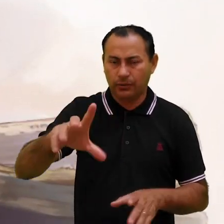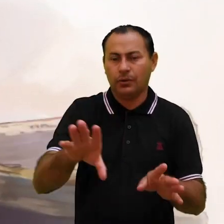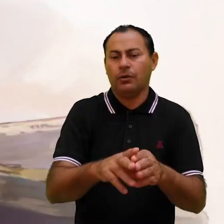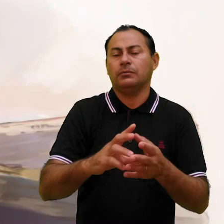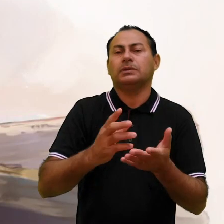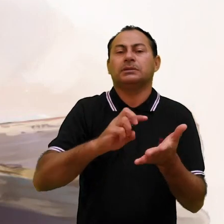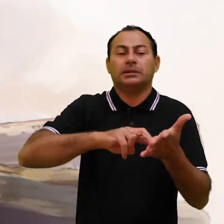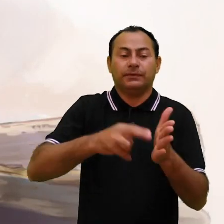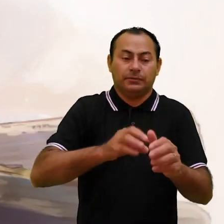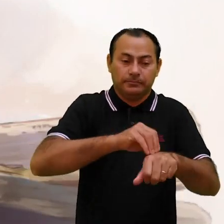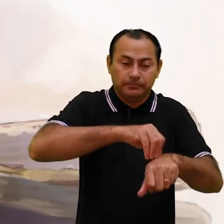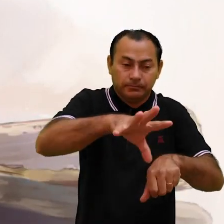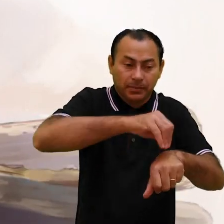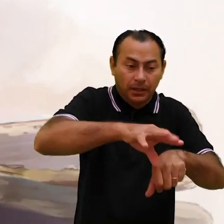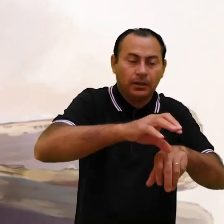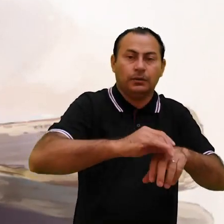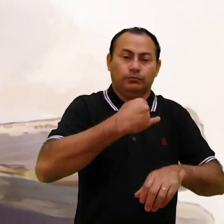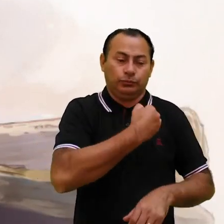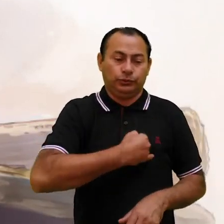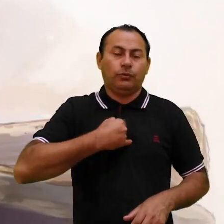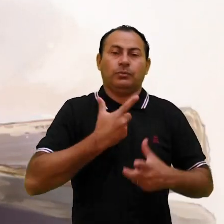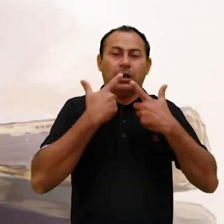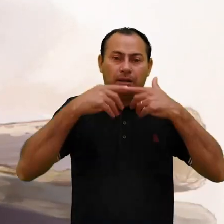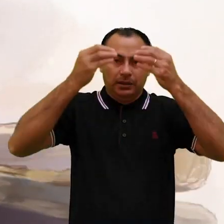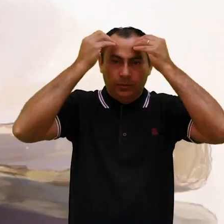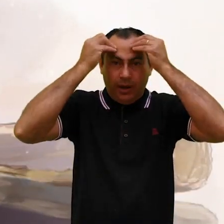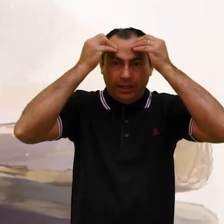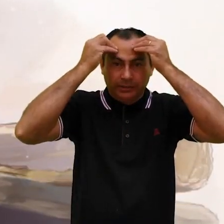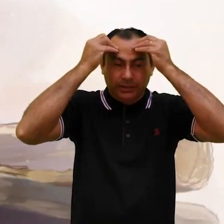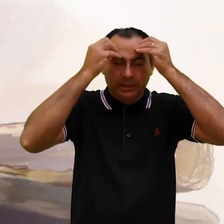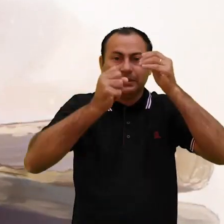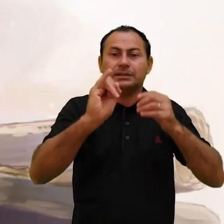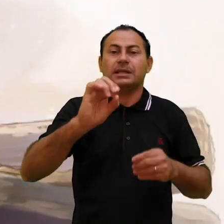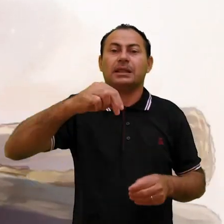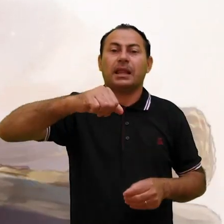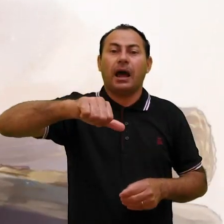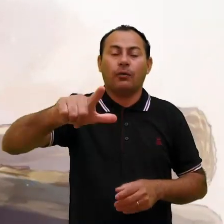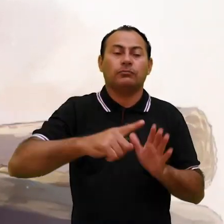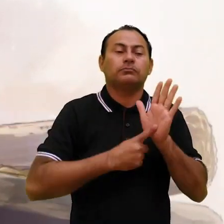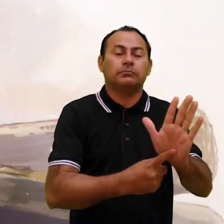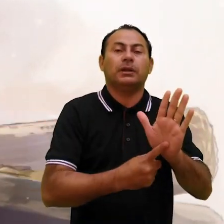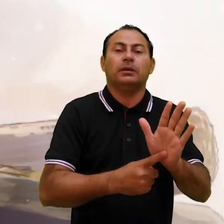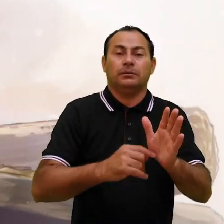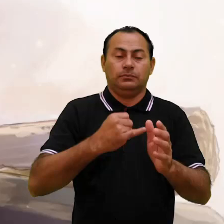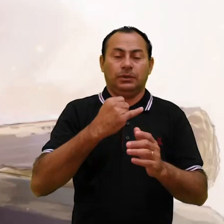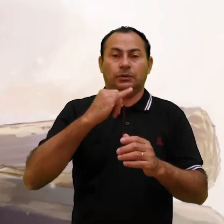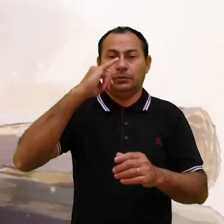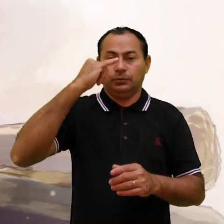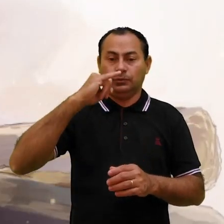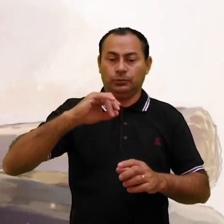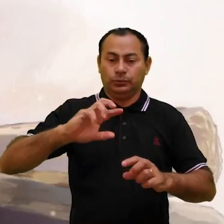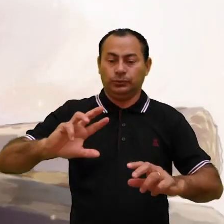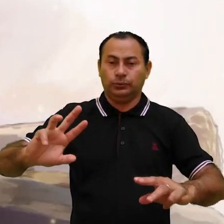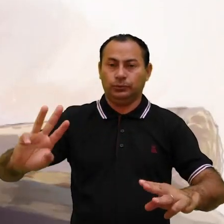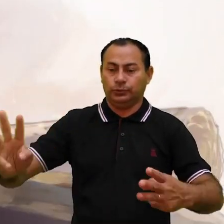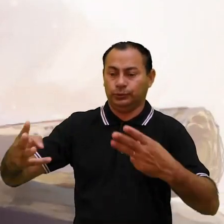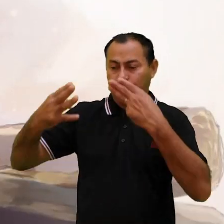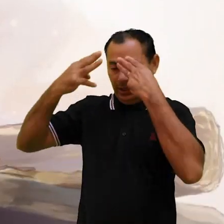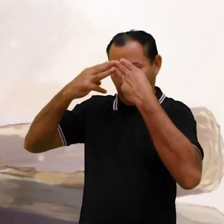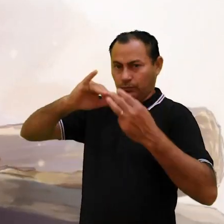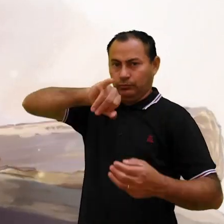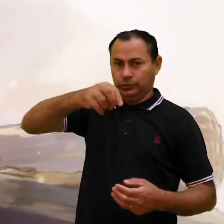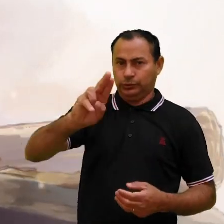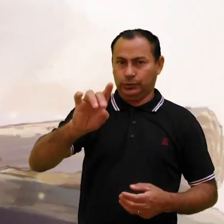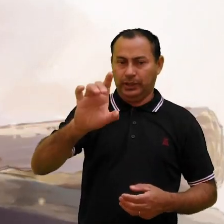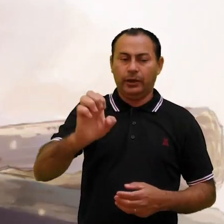que foi transmitida a João através de uma linguagem de sinais. Os judeus pediam sinais. Eles tinham